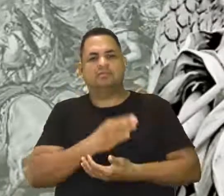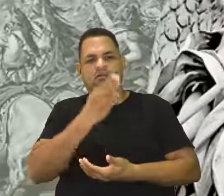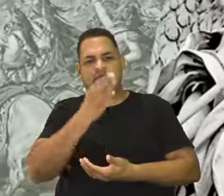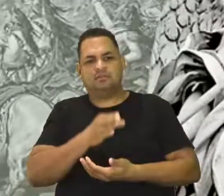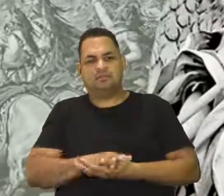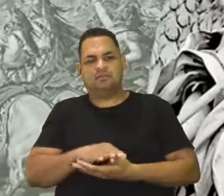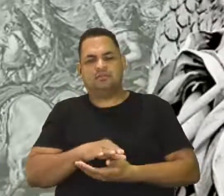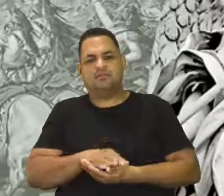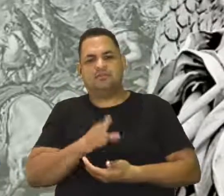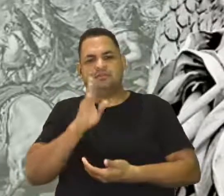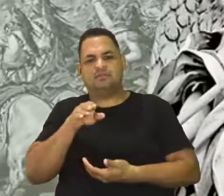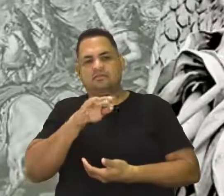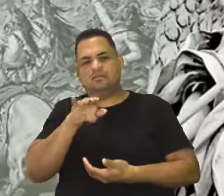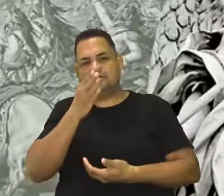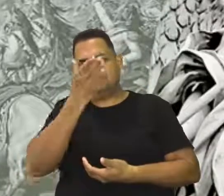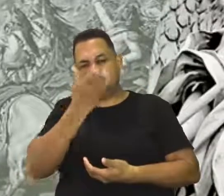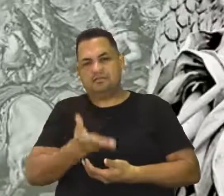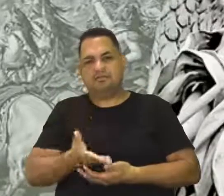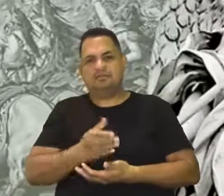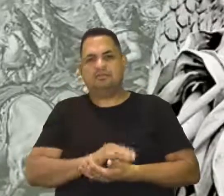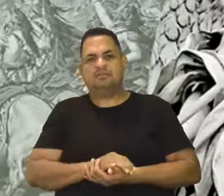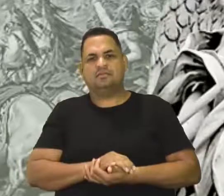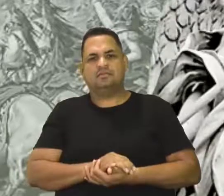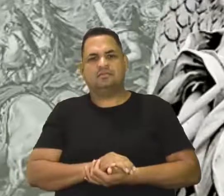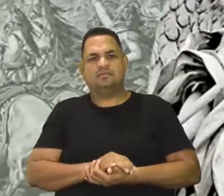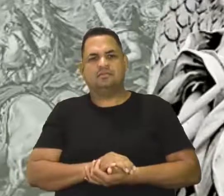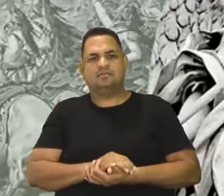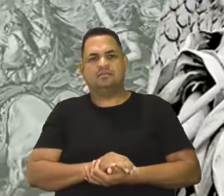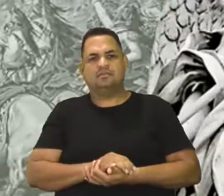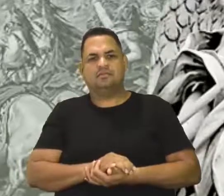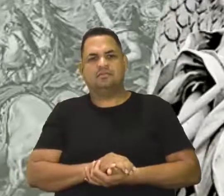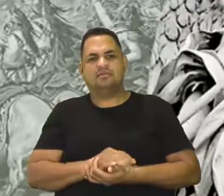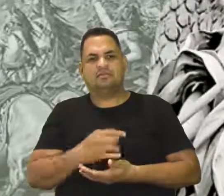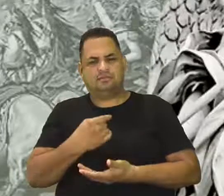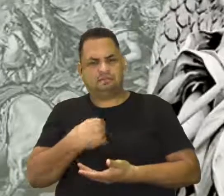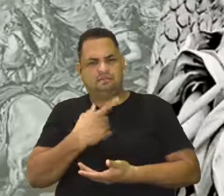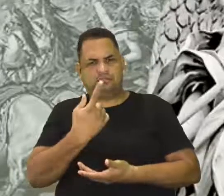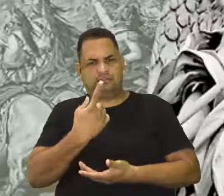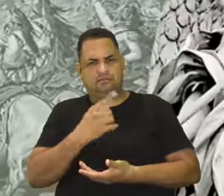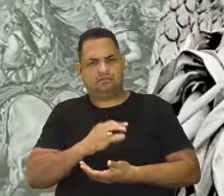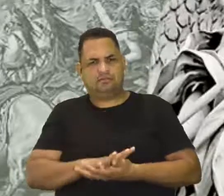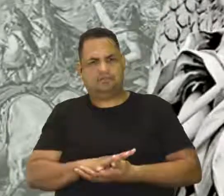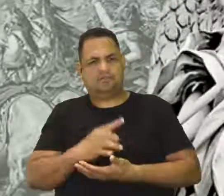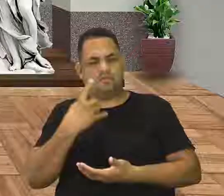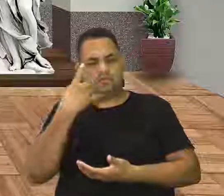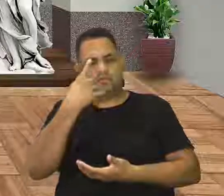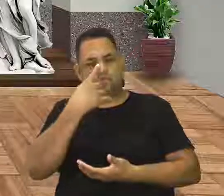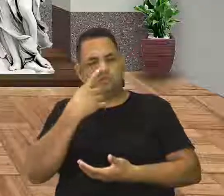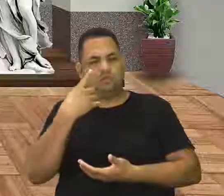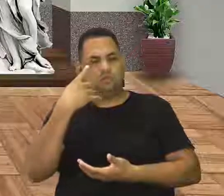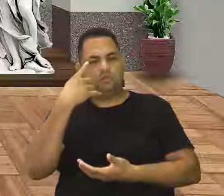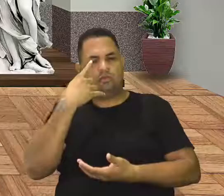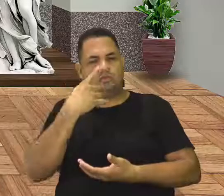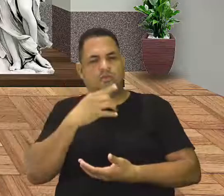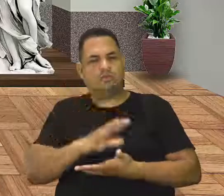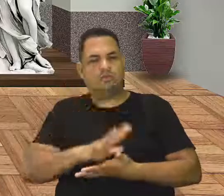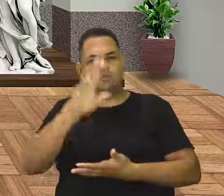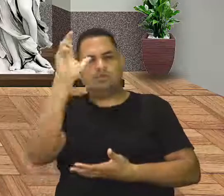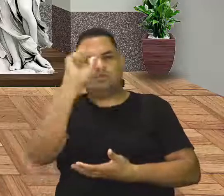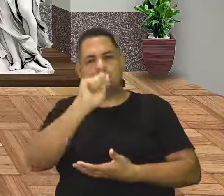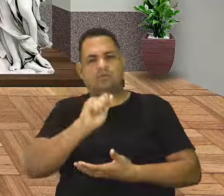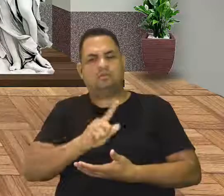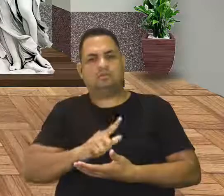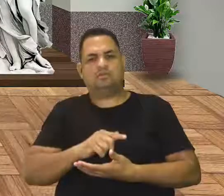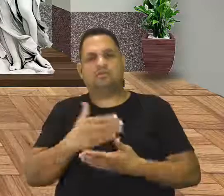o cruzadista E apois tá que nem eu não este ter olhos azuis é isso que nós